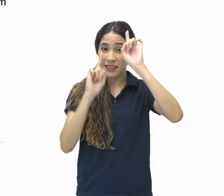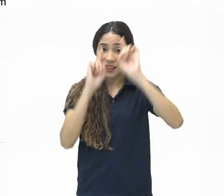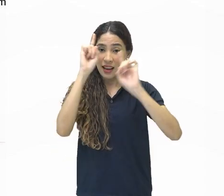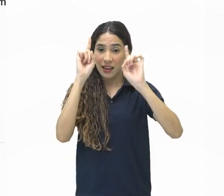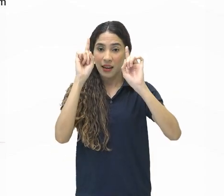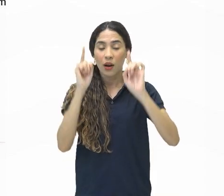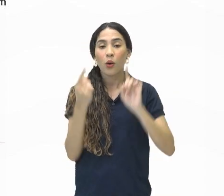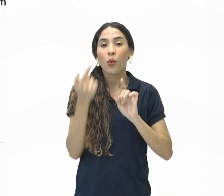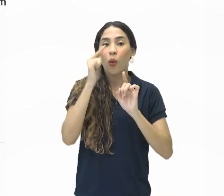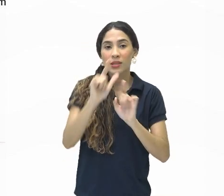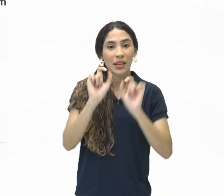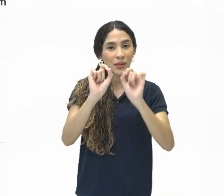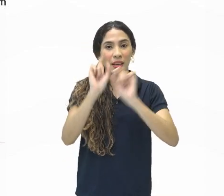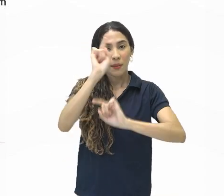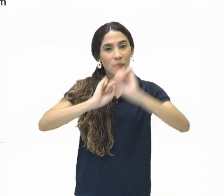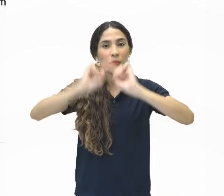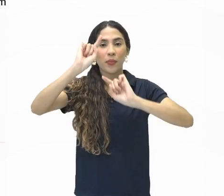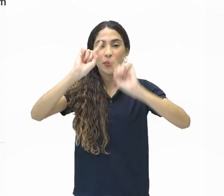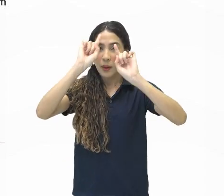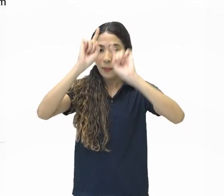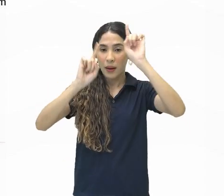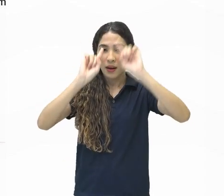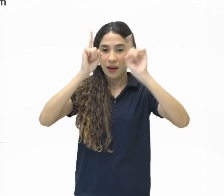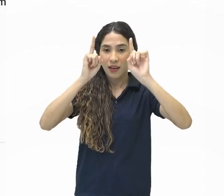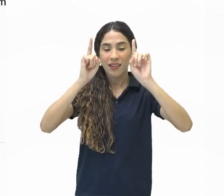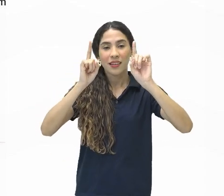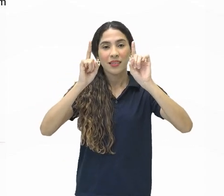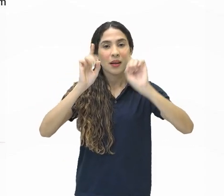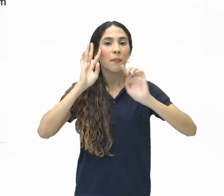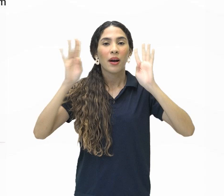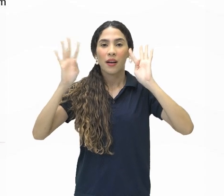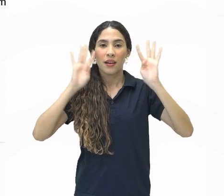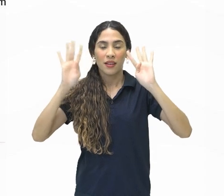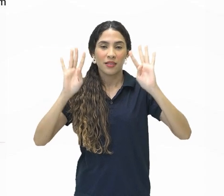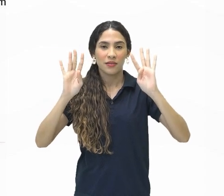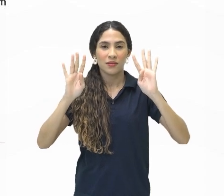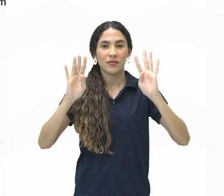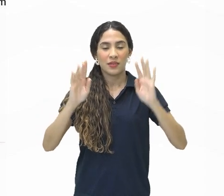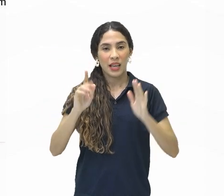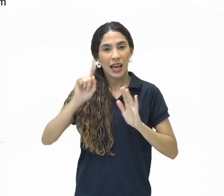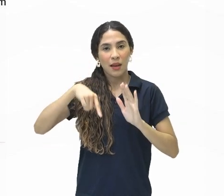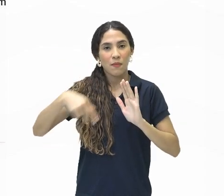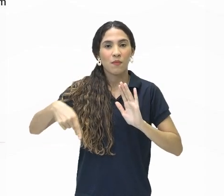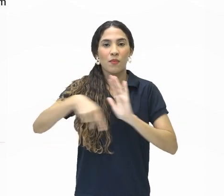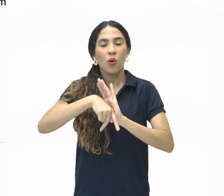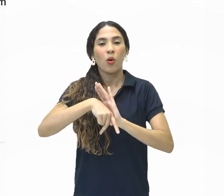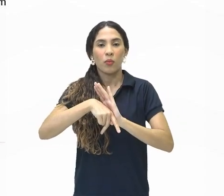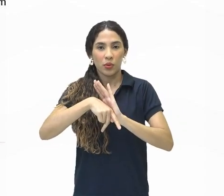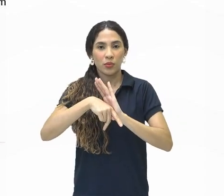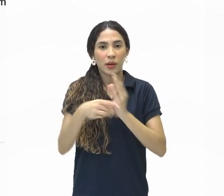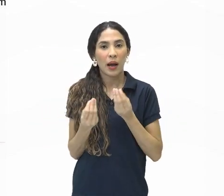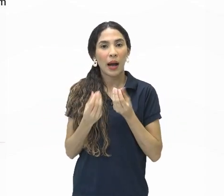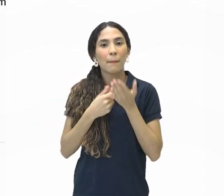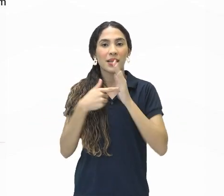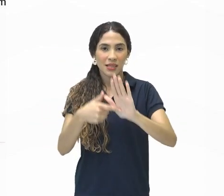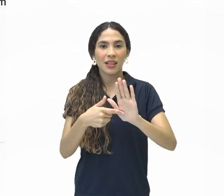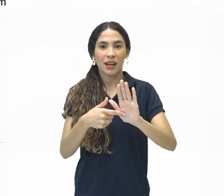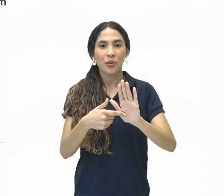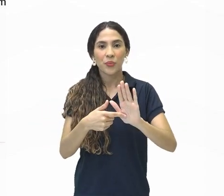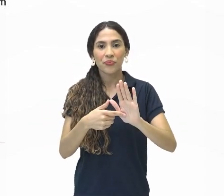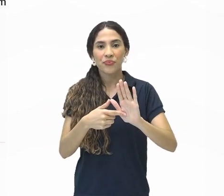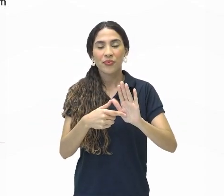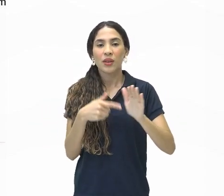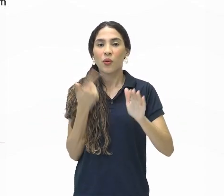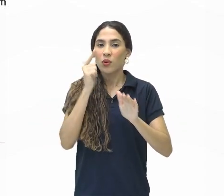Ele consegue inventar, ele consegue ir além daquilo que é colocado para ele